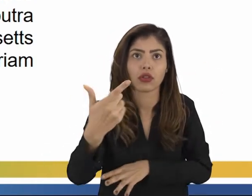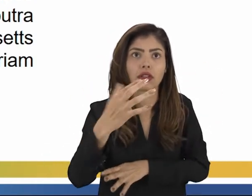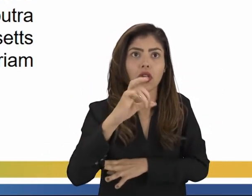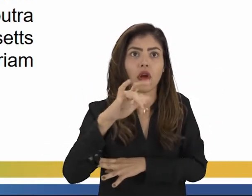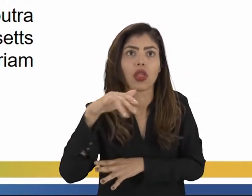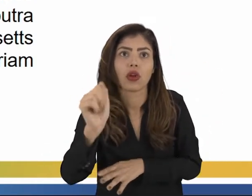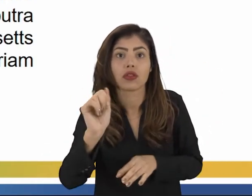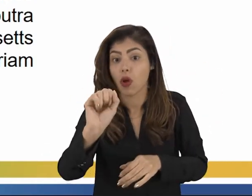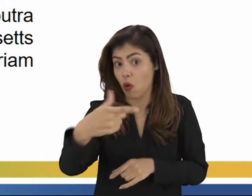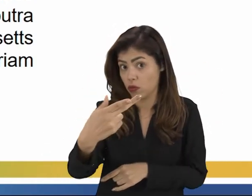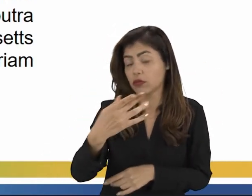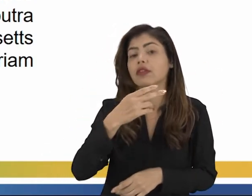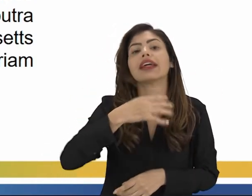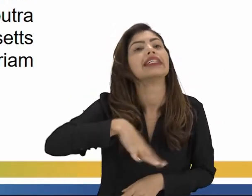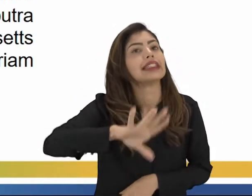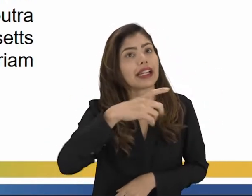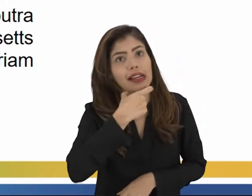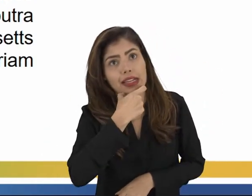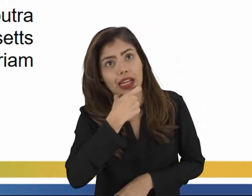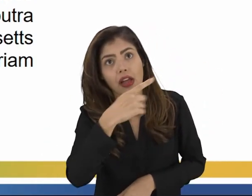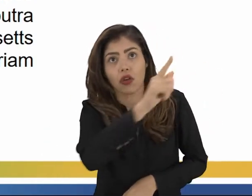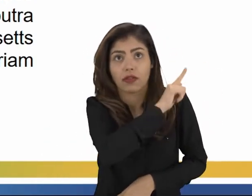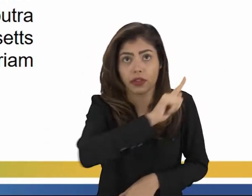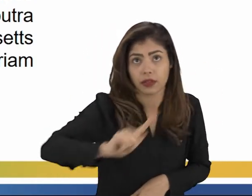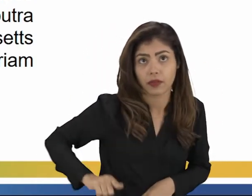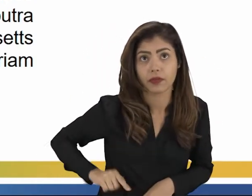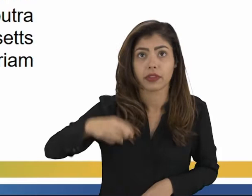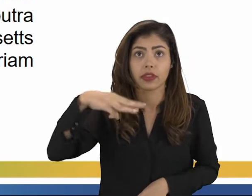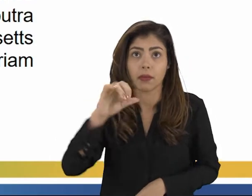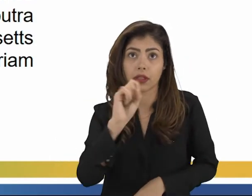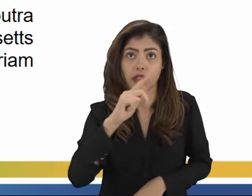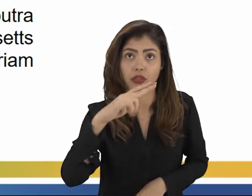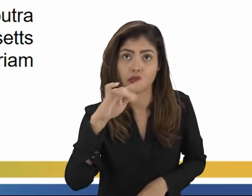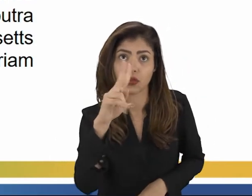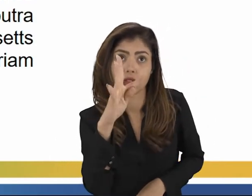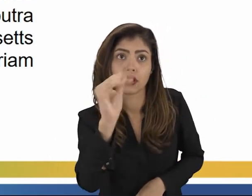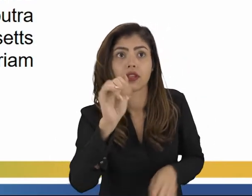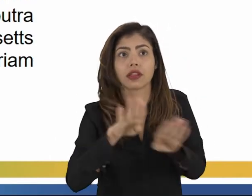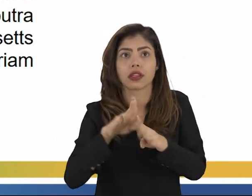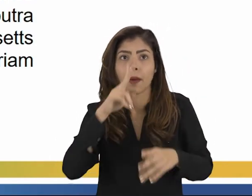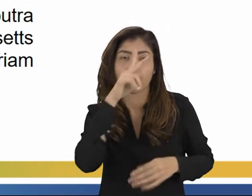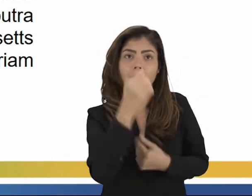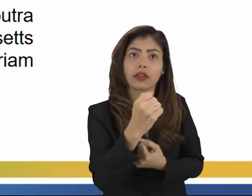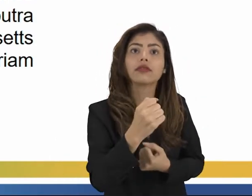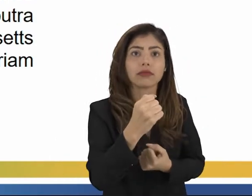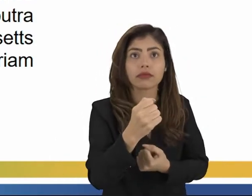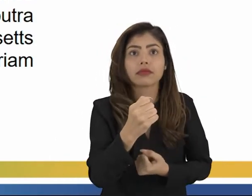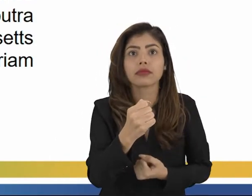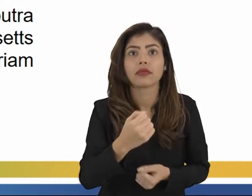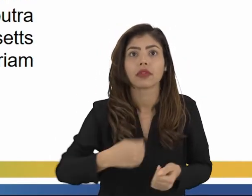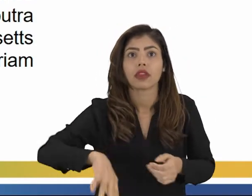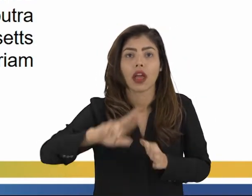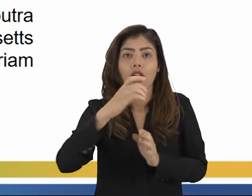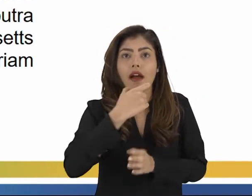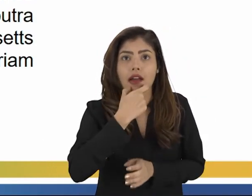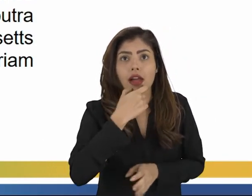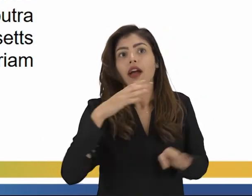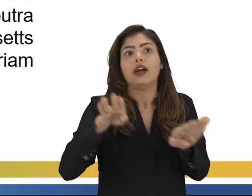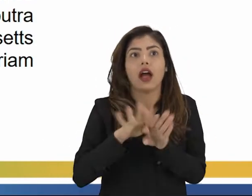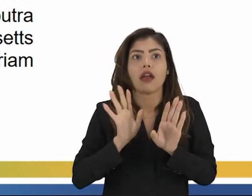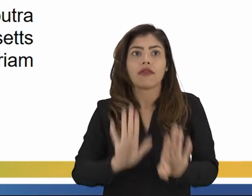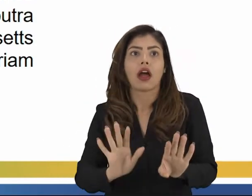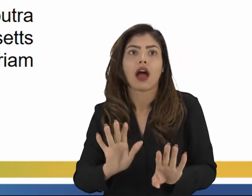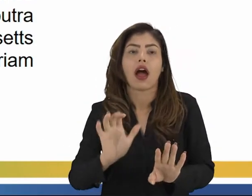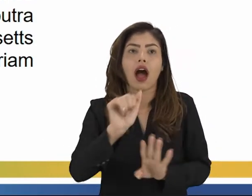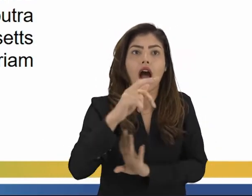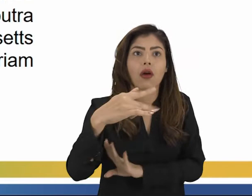colônia ou na Inglaterra. O governador do Massachusetts teria poderes excepcionais. Tropas inglesas